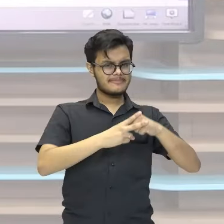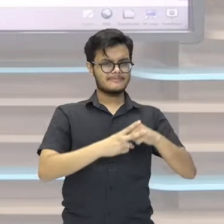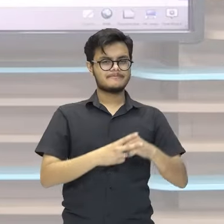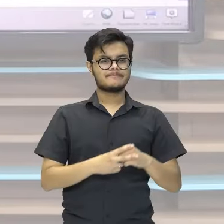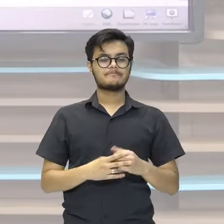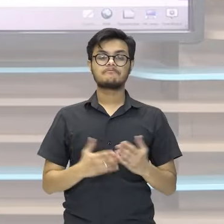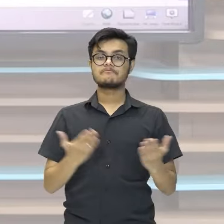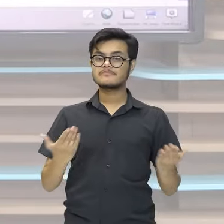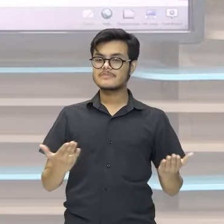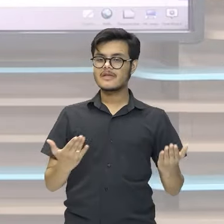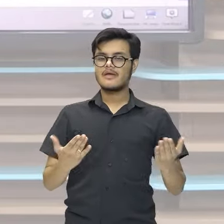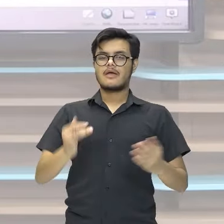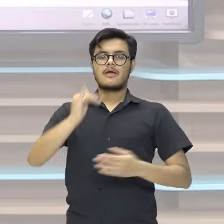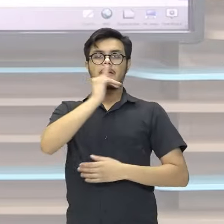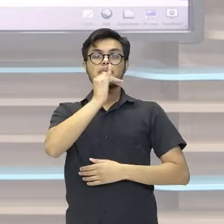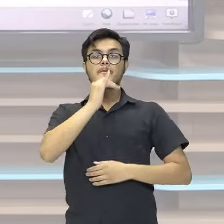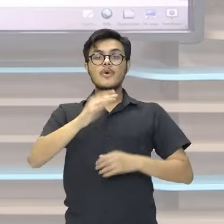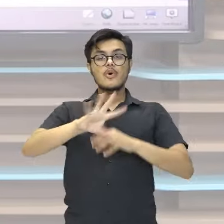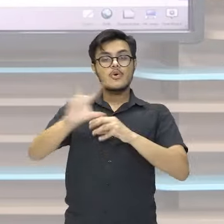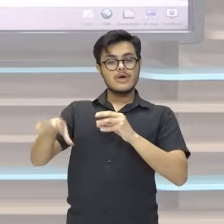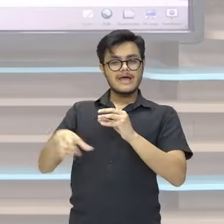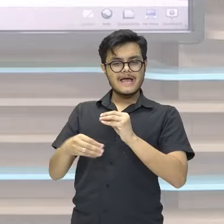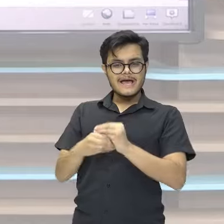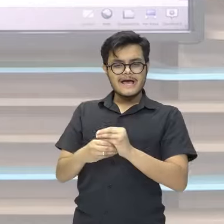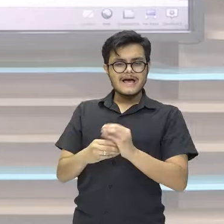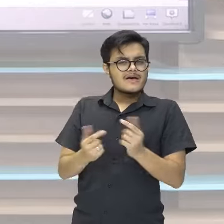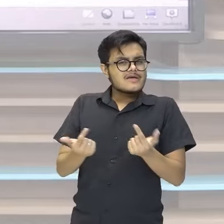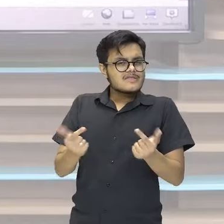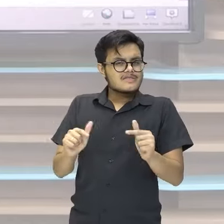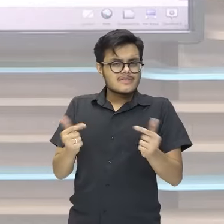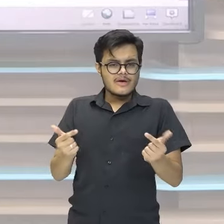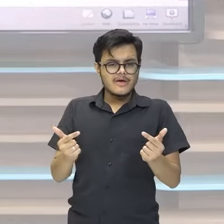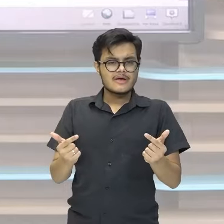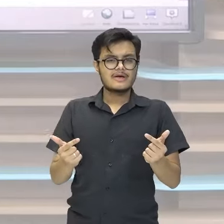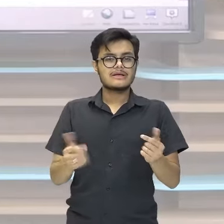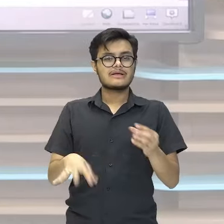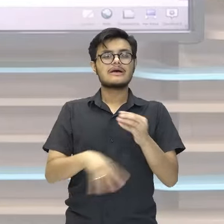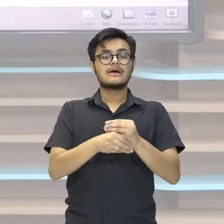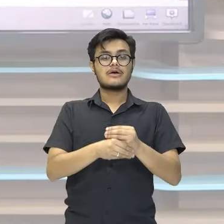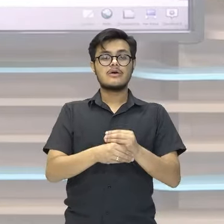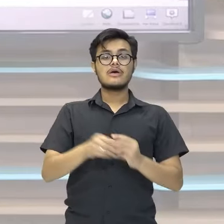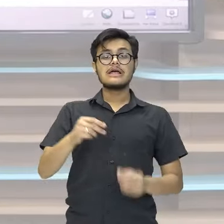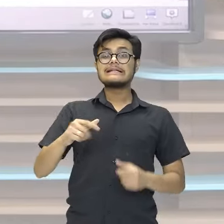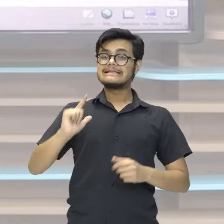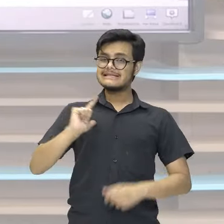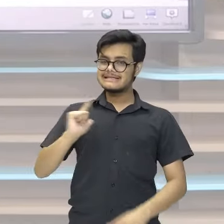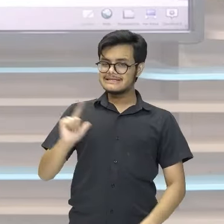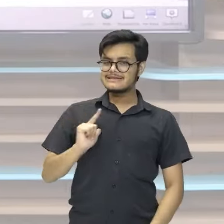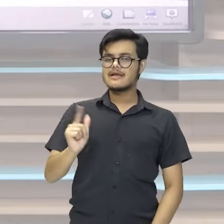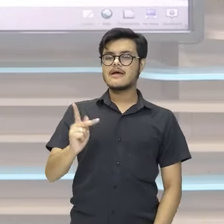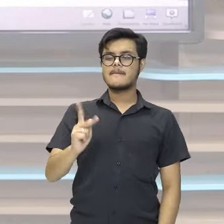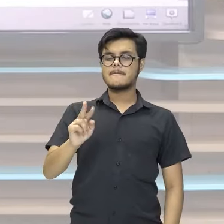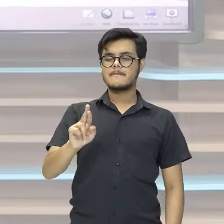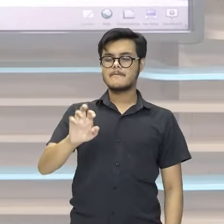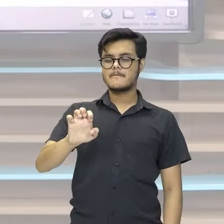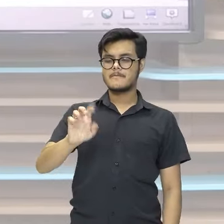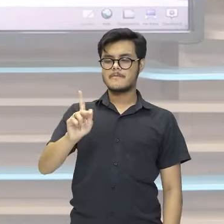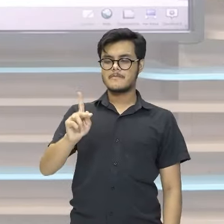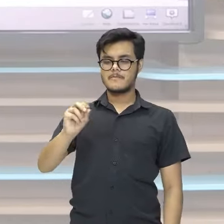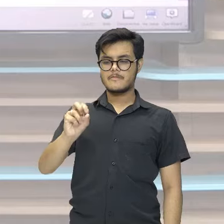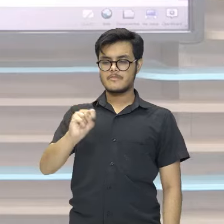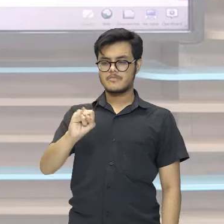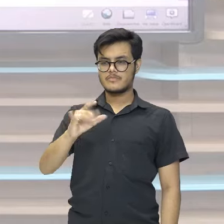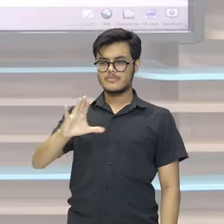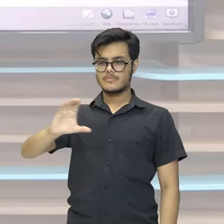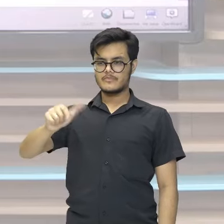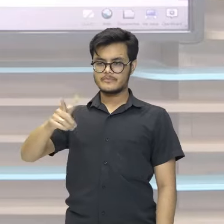porque o complemento não tem pros Aliás o complemento tem preposição tá E aí é por isso que a gente vai chamar